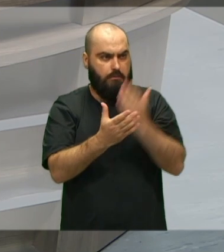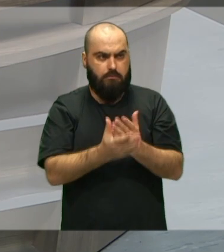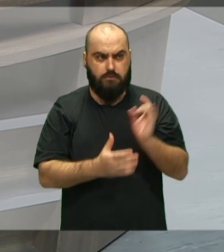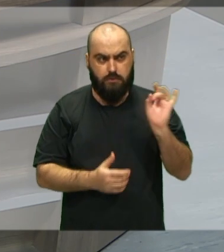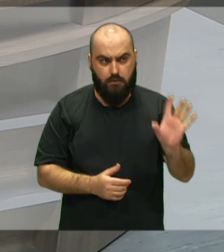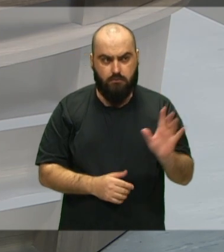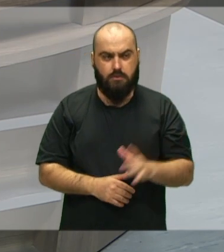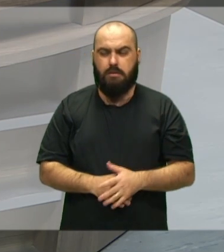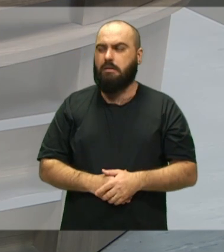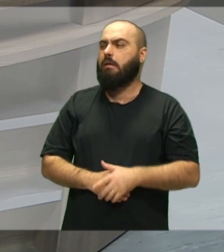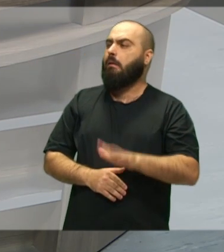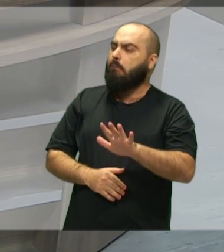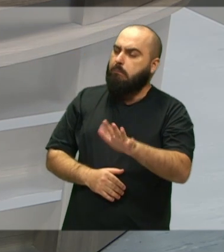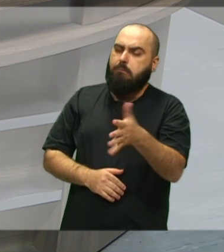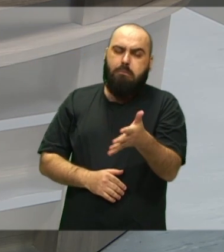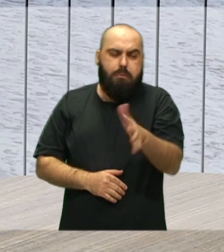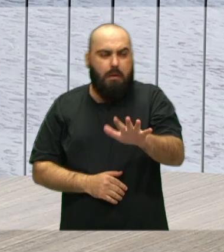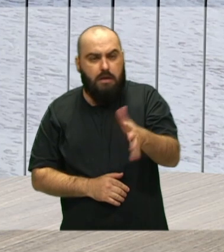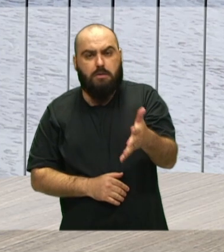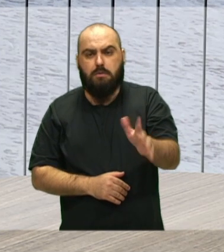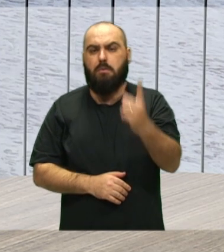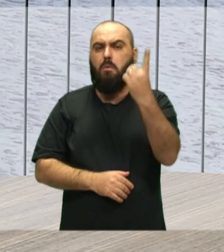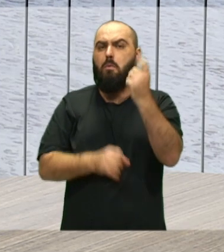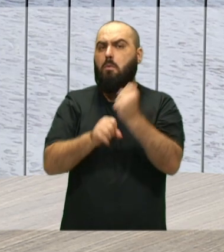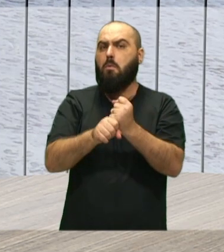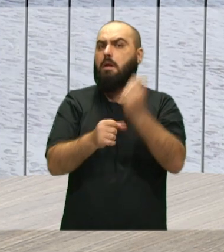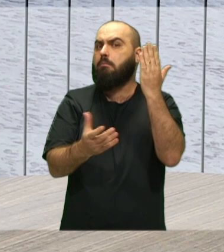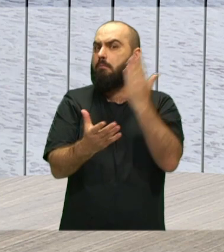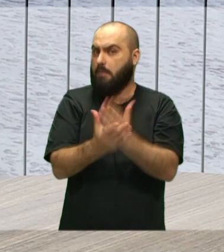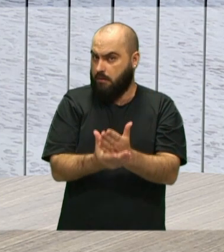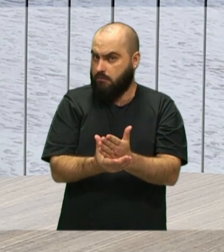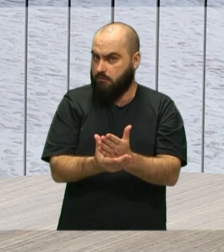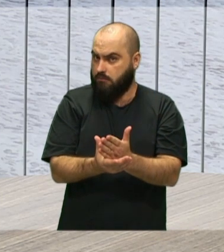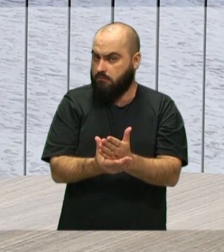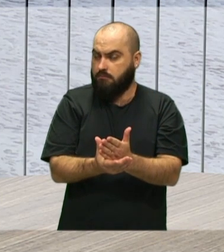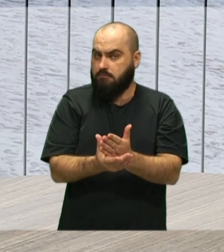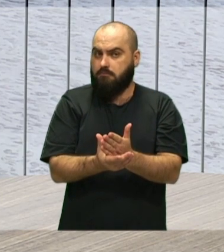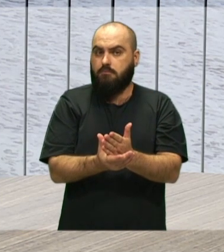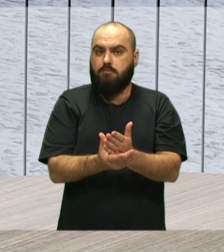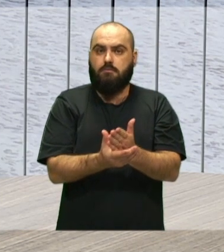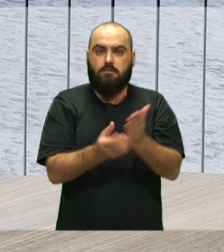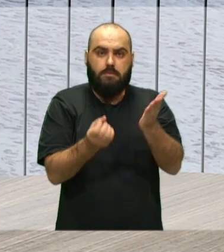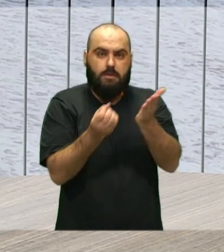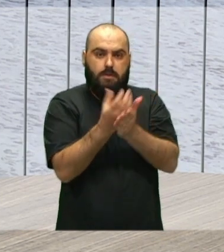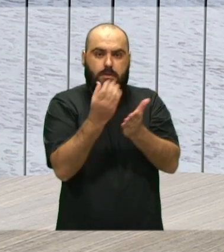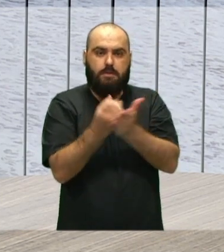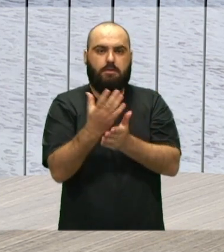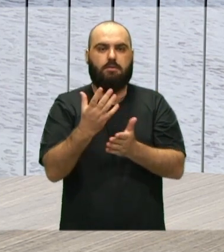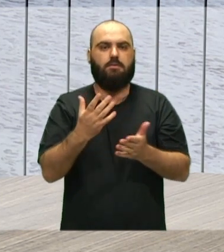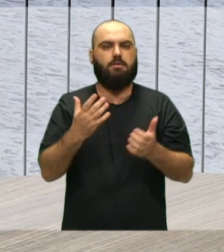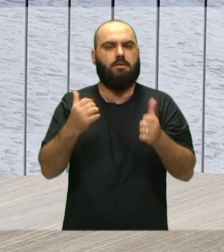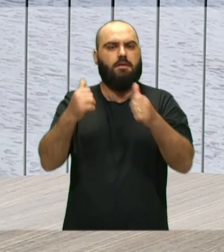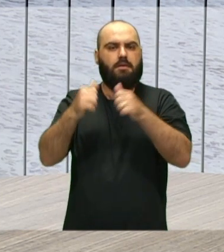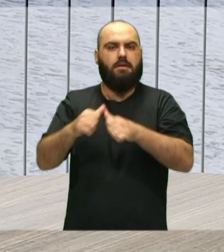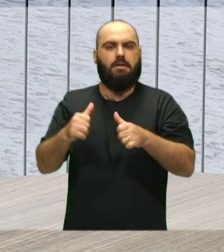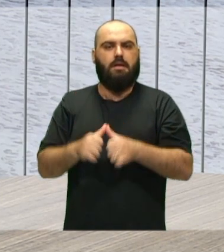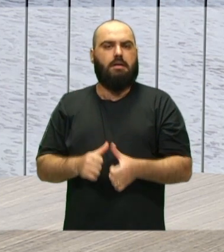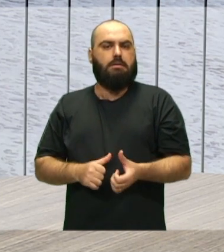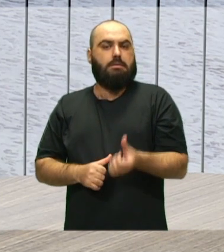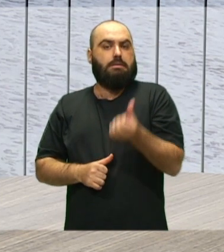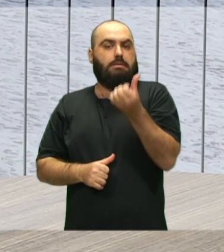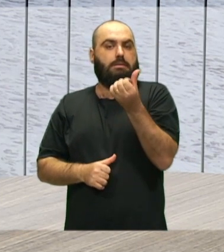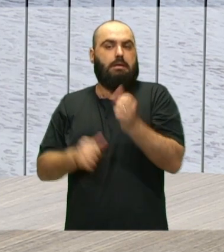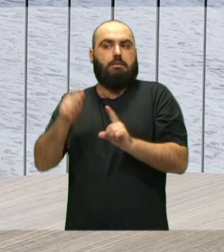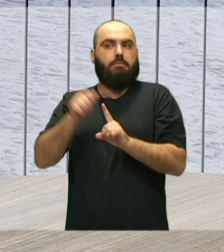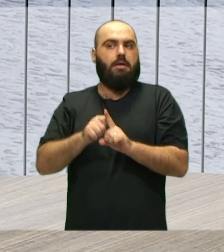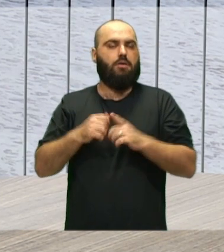deu mais ou menos 1 ano e meio, se eu não me engano, a produção desse livro, né? Descansei mais ou menos uns 6 meses do outro